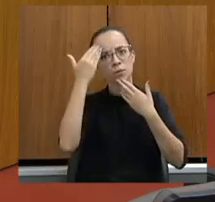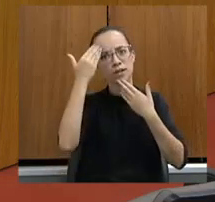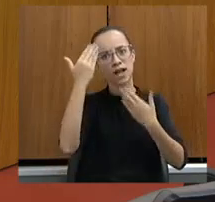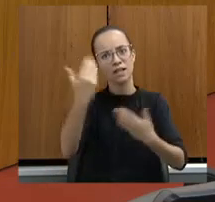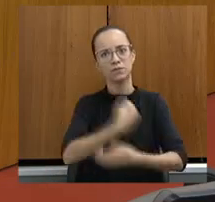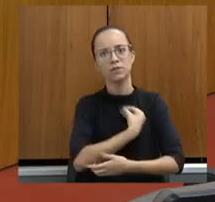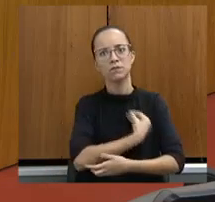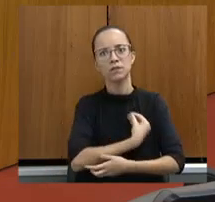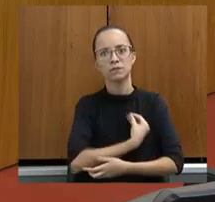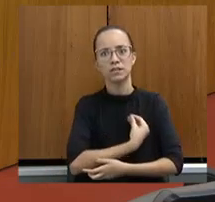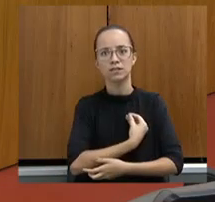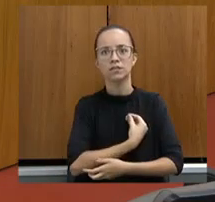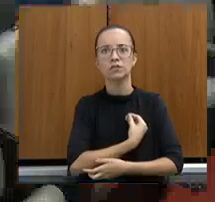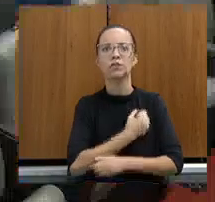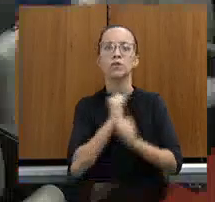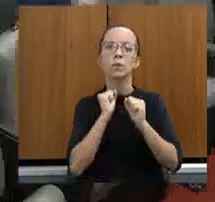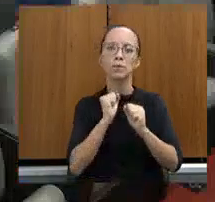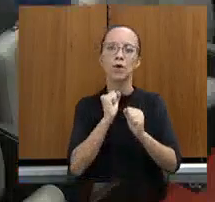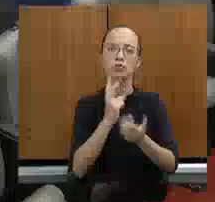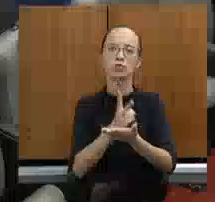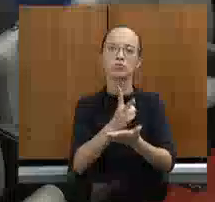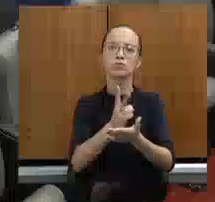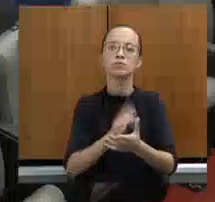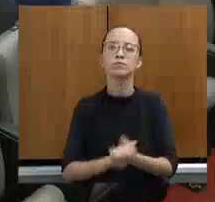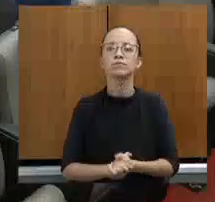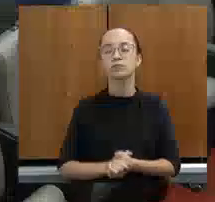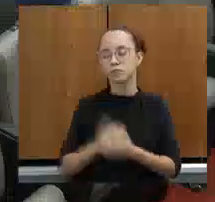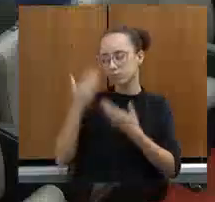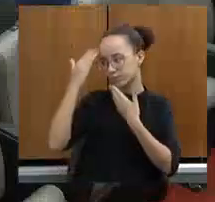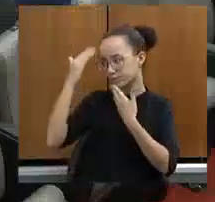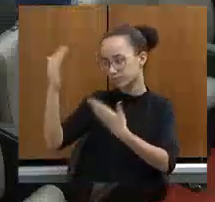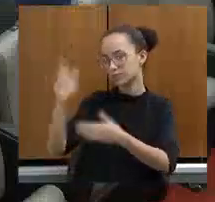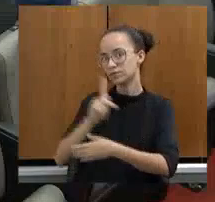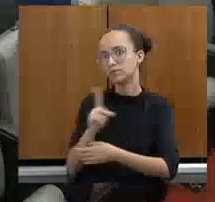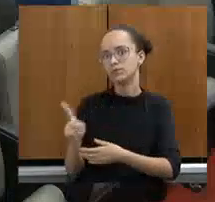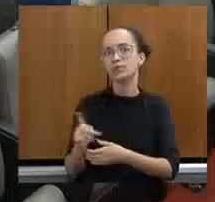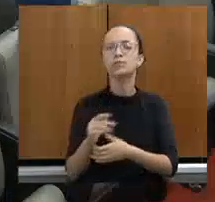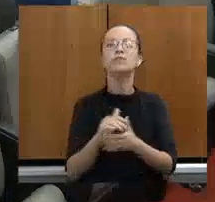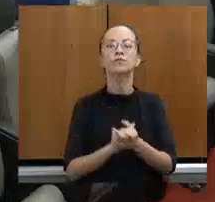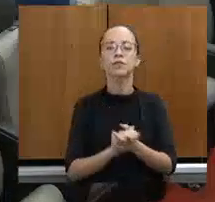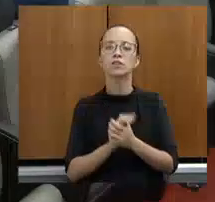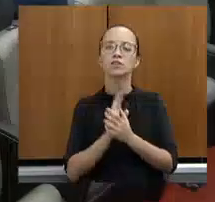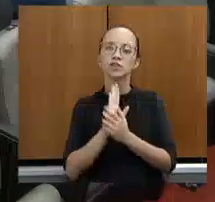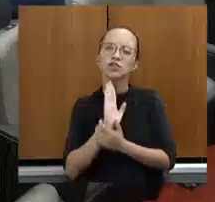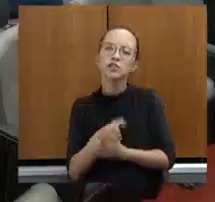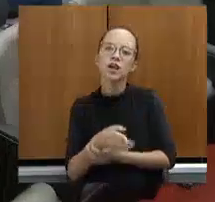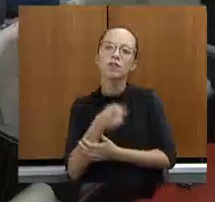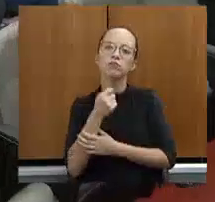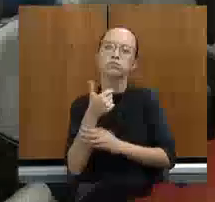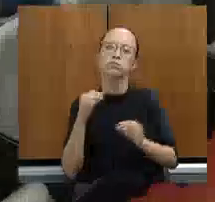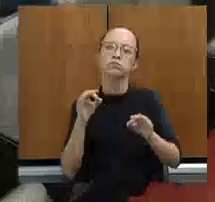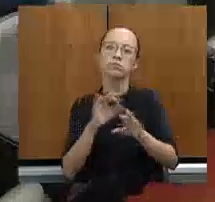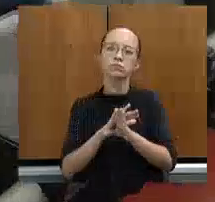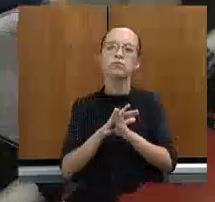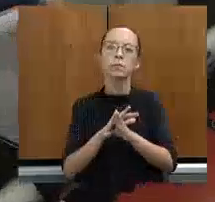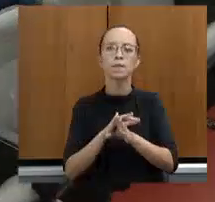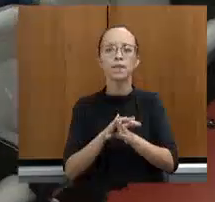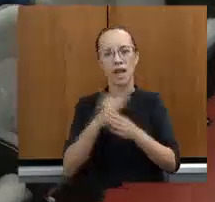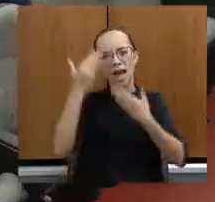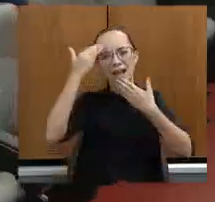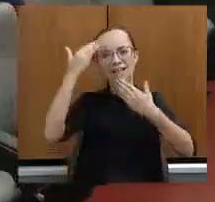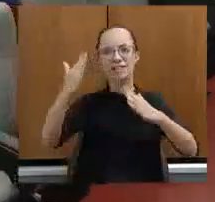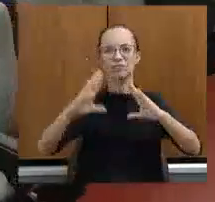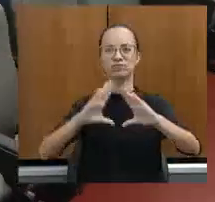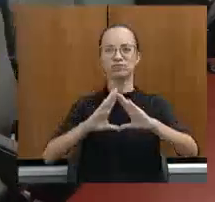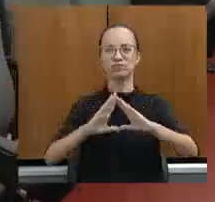a participação de vocês aqui pode prosseguir secretário Muito obrigado Presidente mas como encerrando é agradecer mais uma vez a